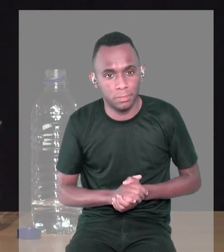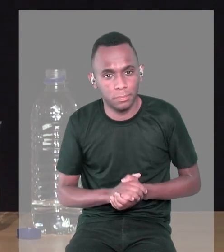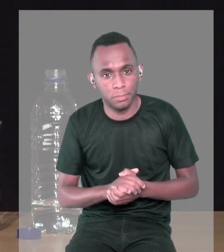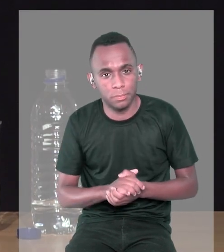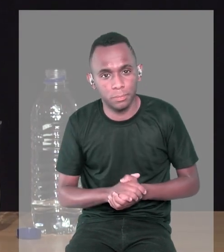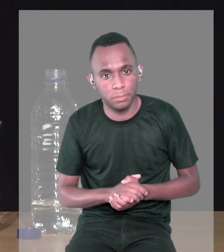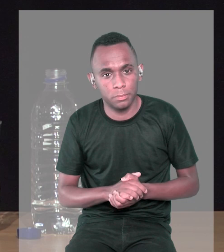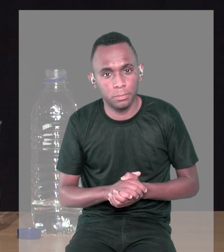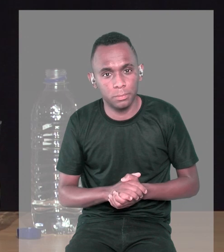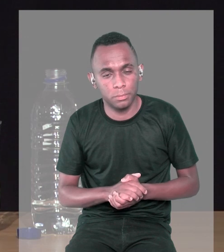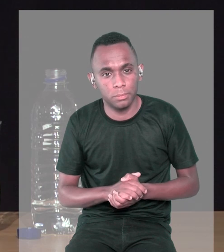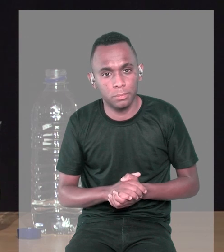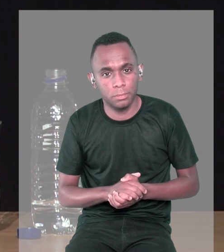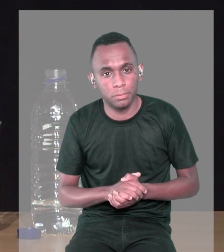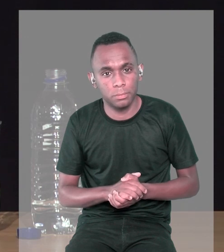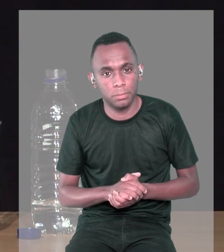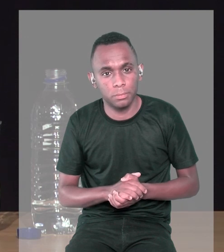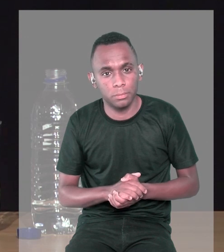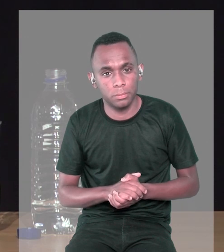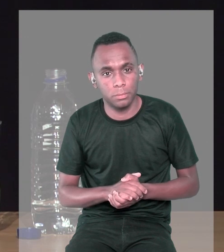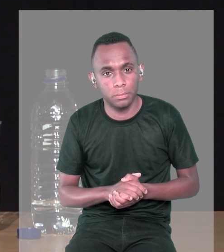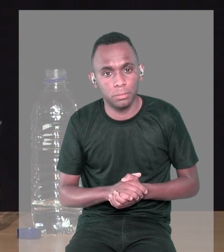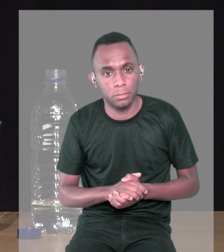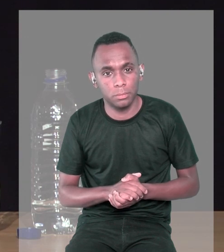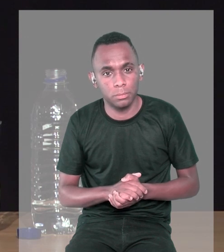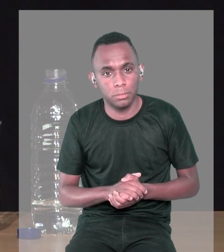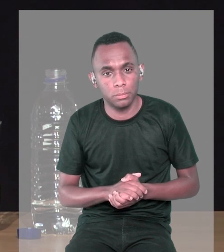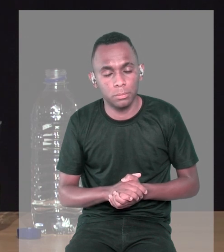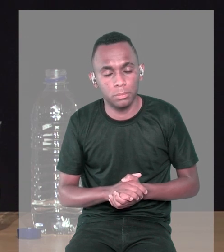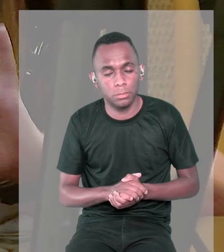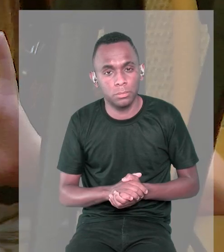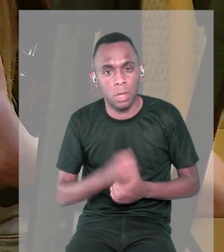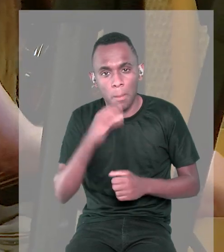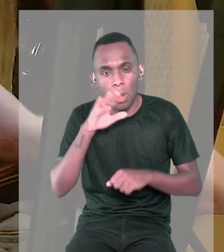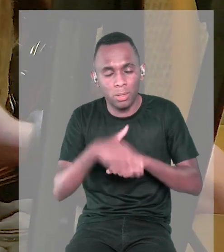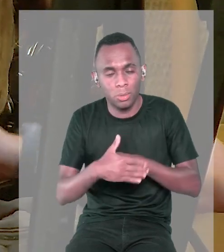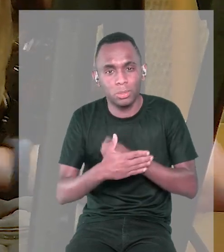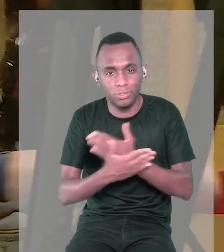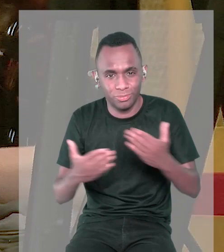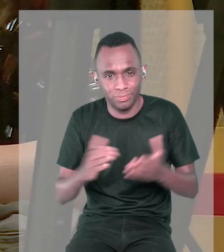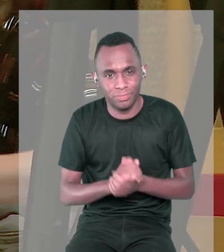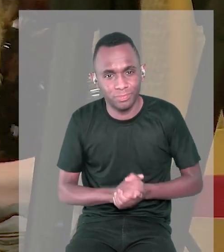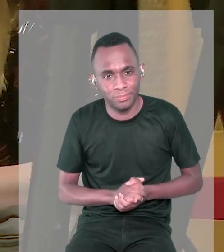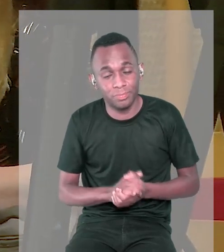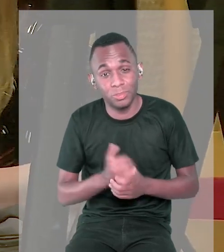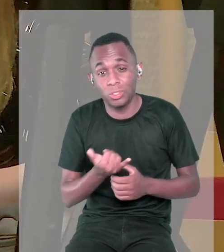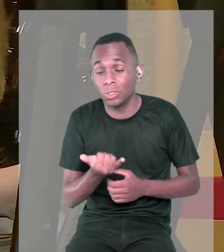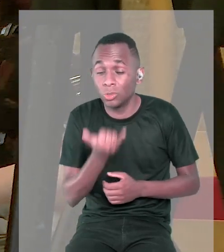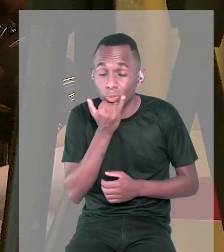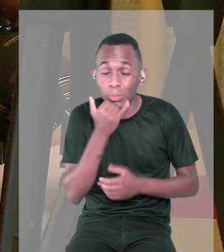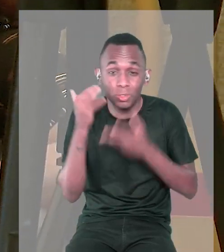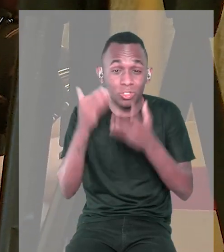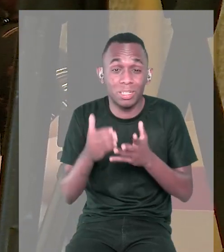Oi, Pedro, boa noite. Boa noite. Desculpa, eu acabei chegando um pouco atrasada, então eu espero que seja concernente a pergunta